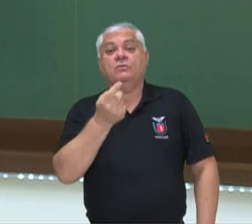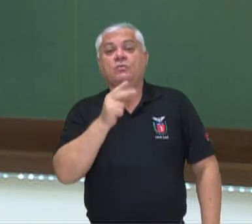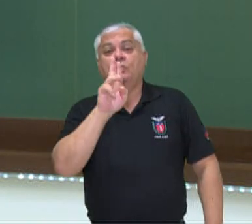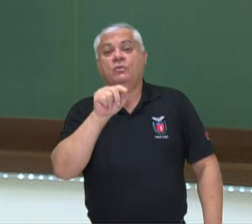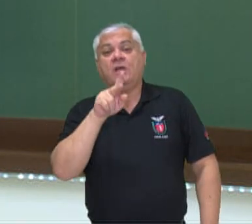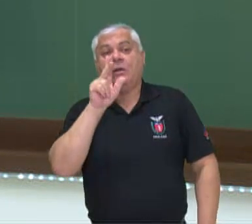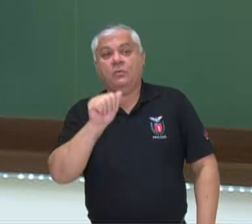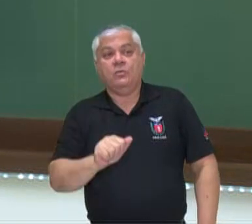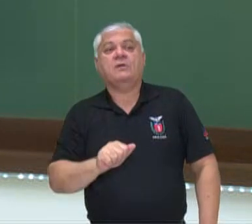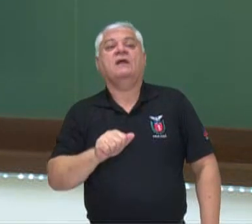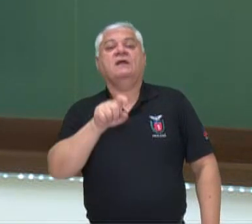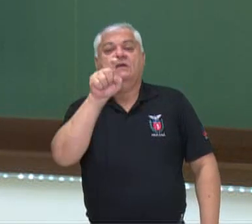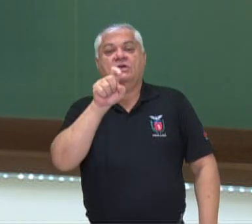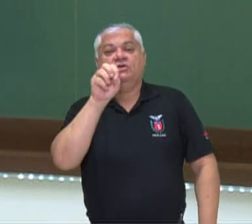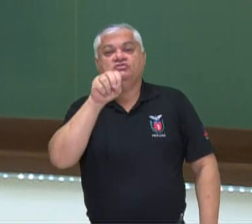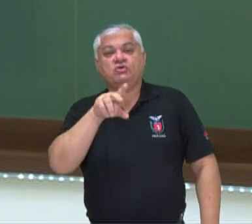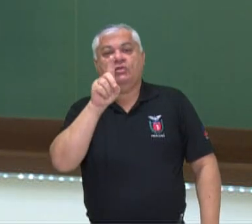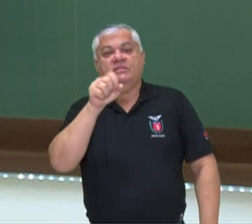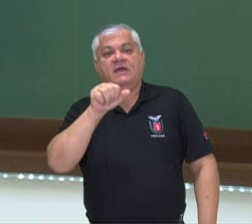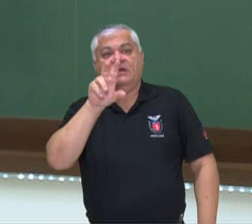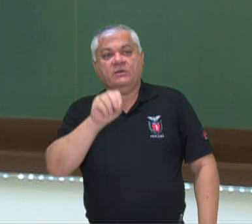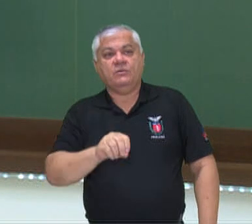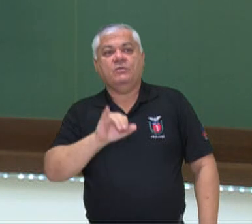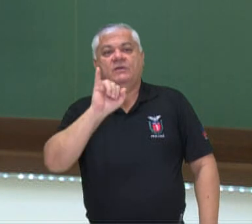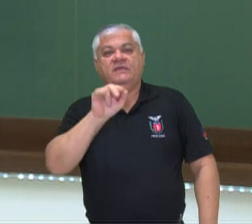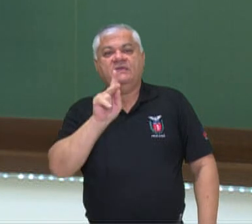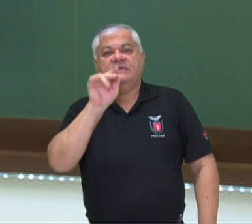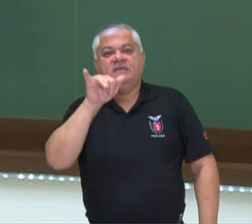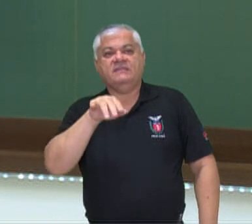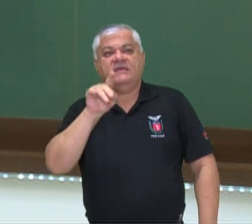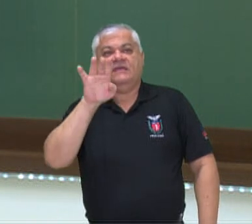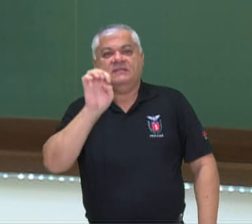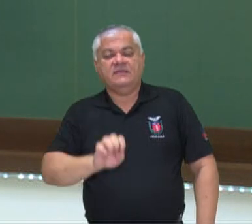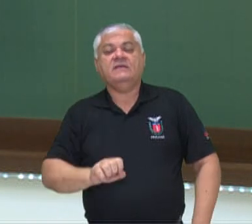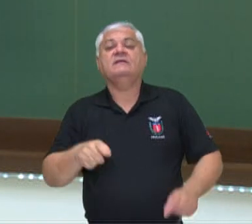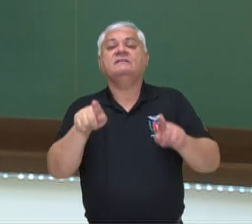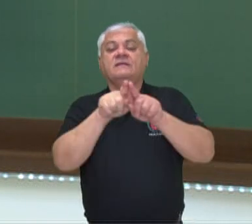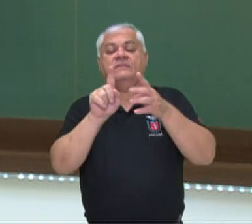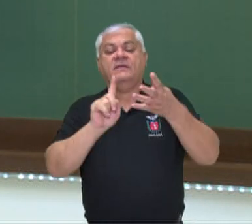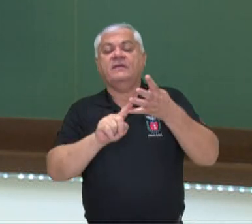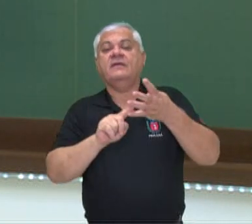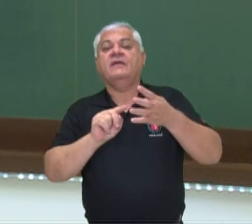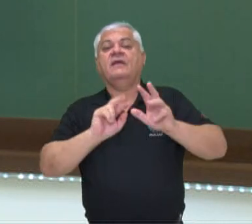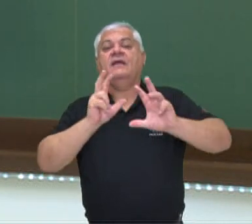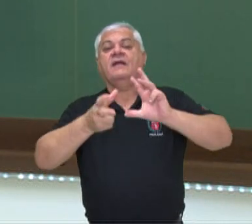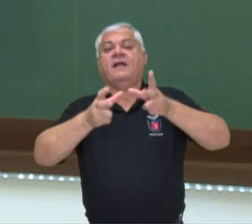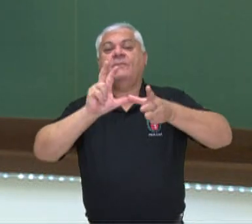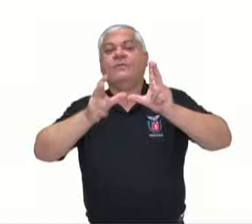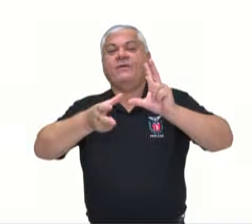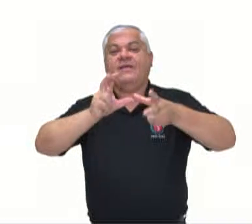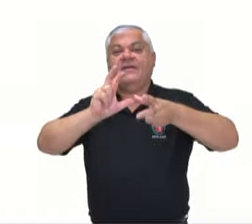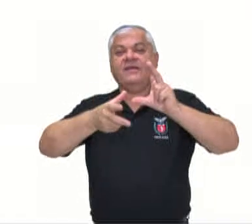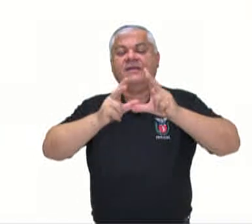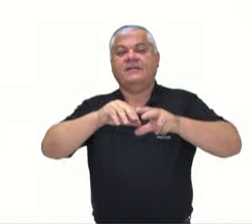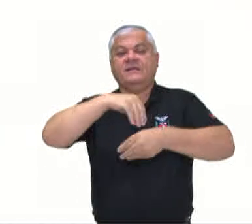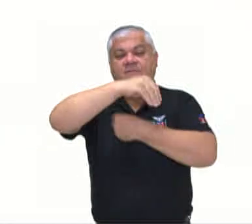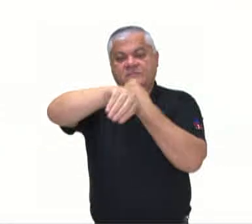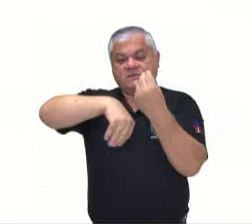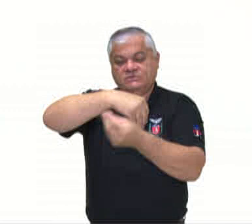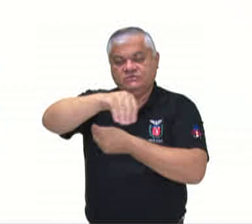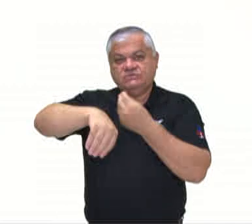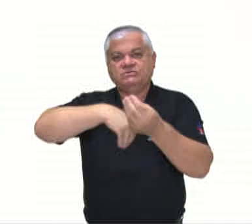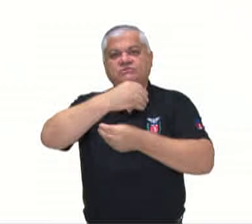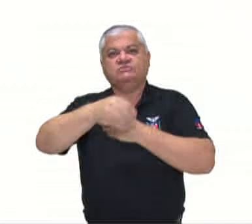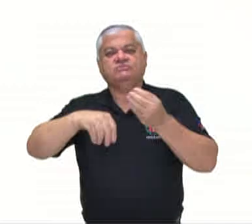e o iquindene, e falamos da capoeira, que é uma expressão cultural afro-brasileira que mistura a luta,